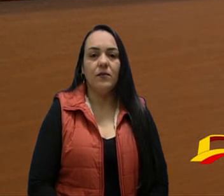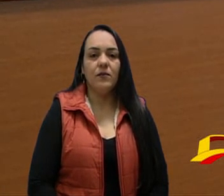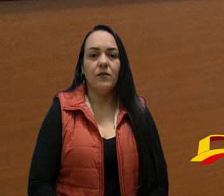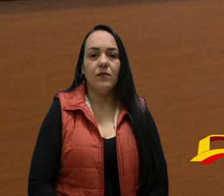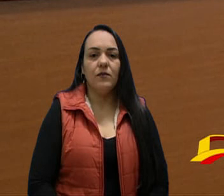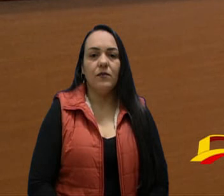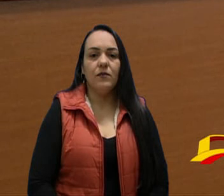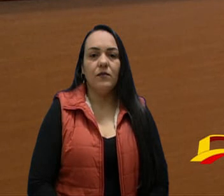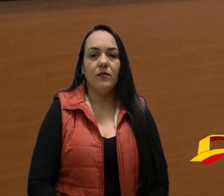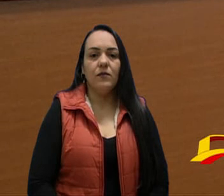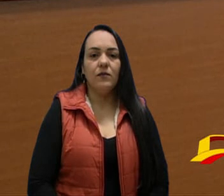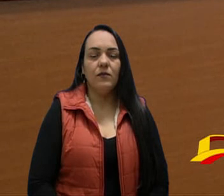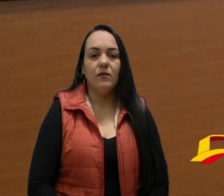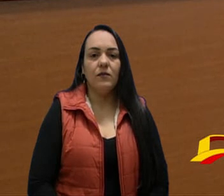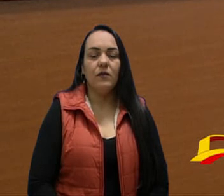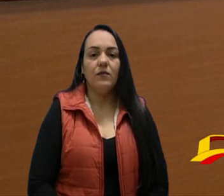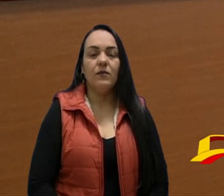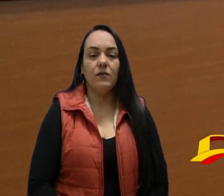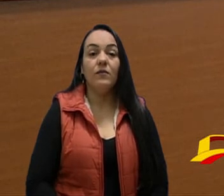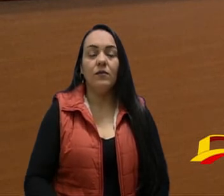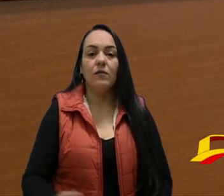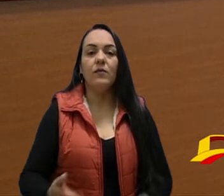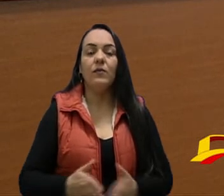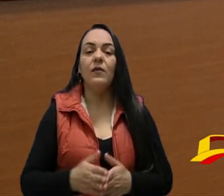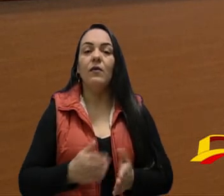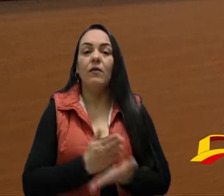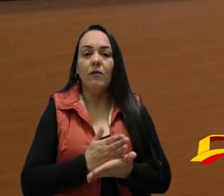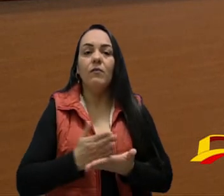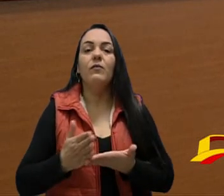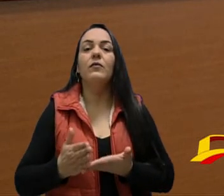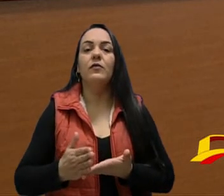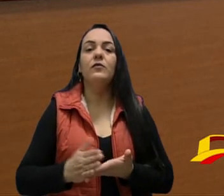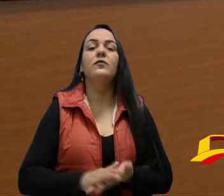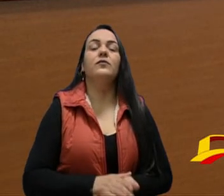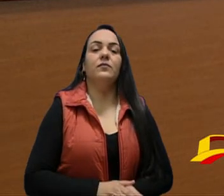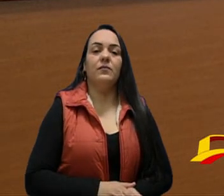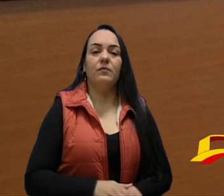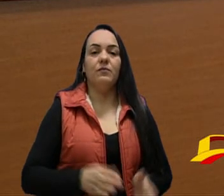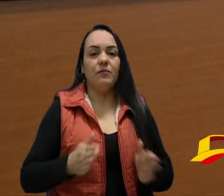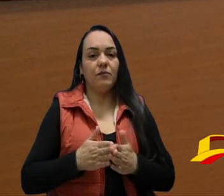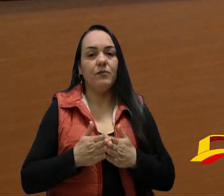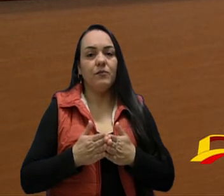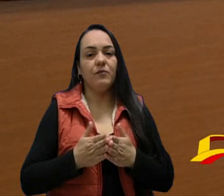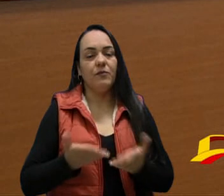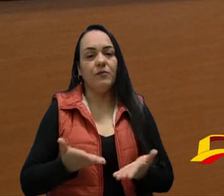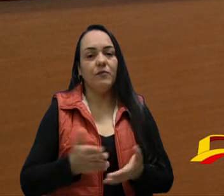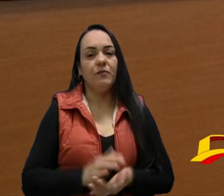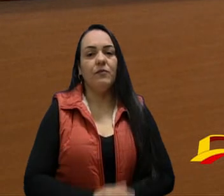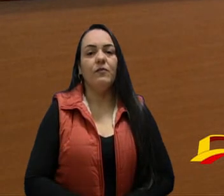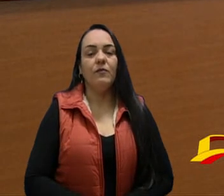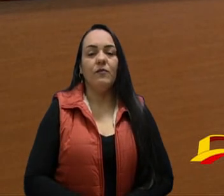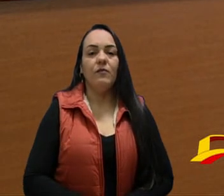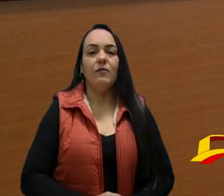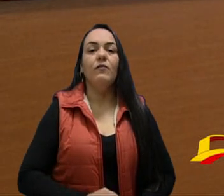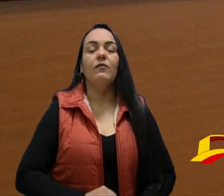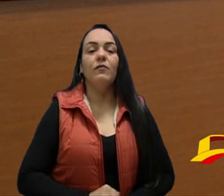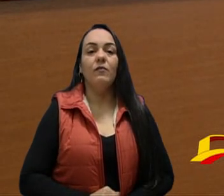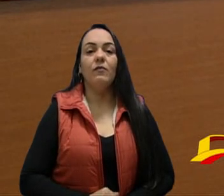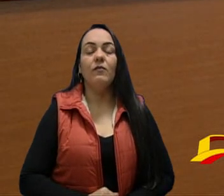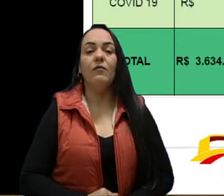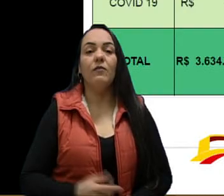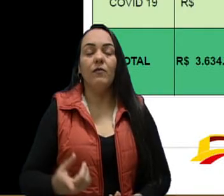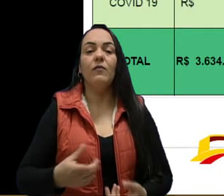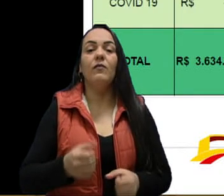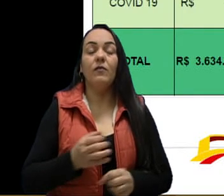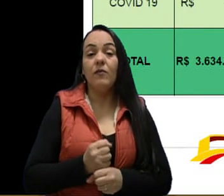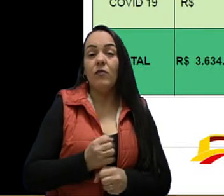contador na por favor pois não doutora ele já pode prosseguir a e é esse